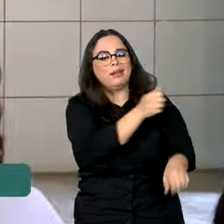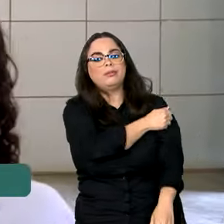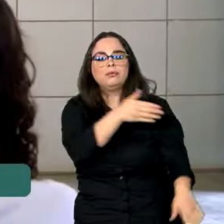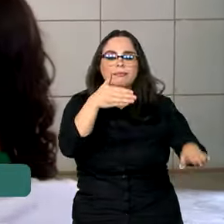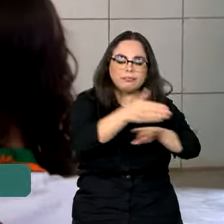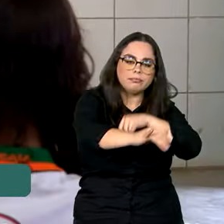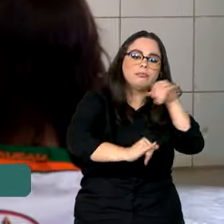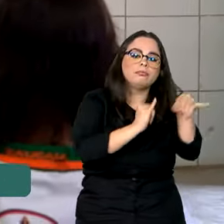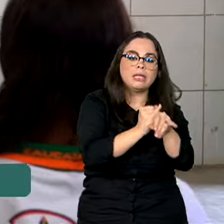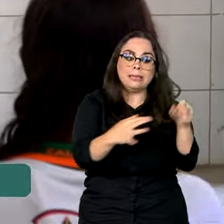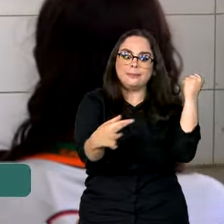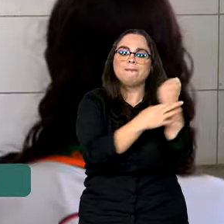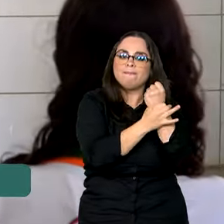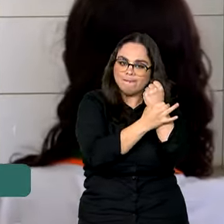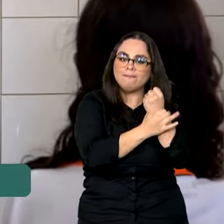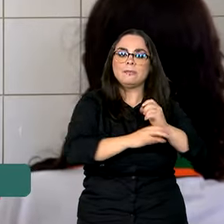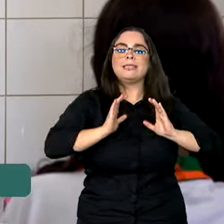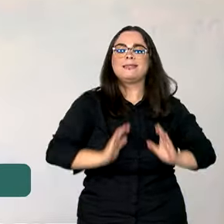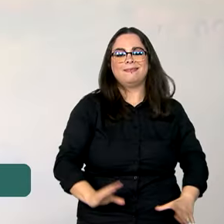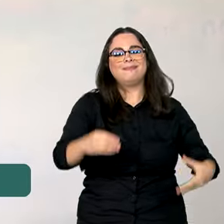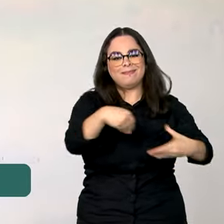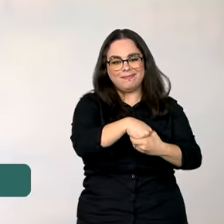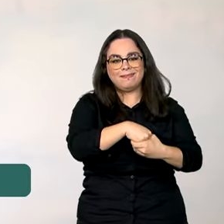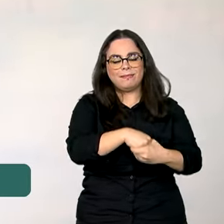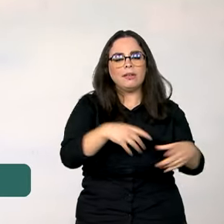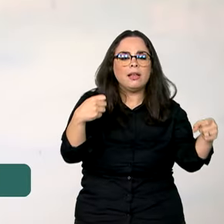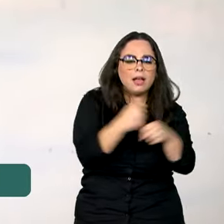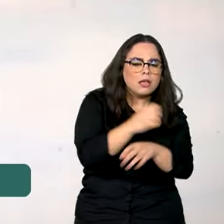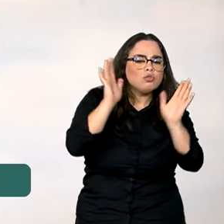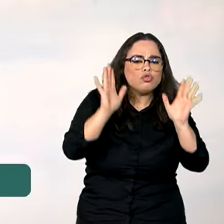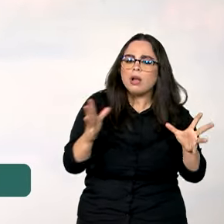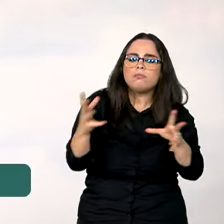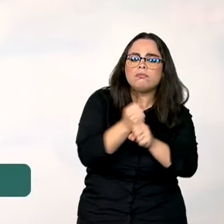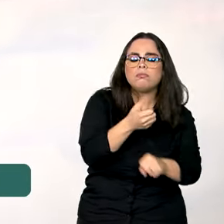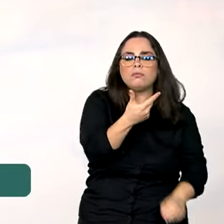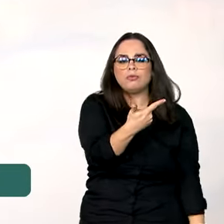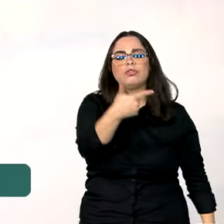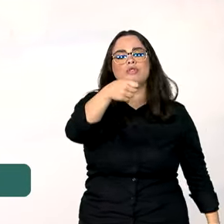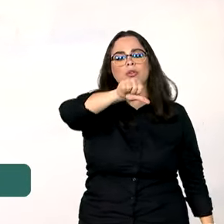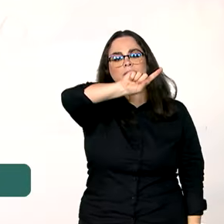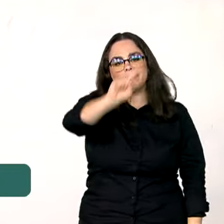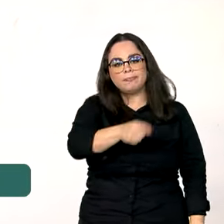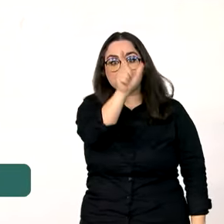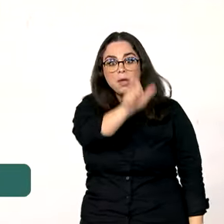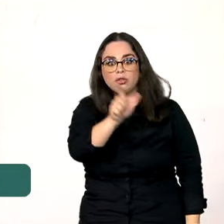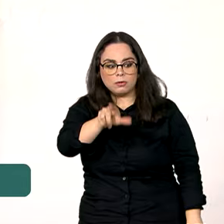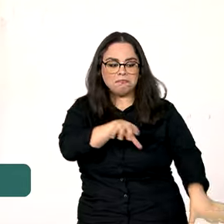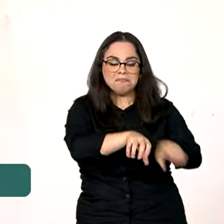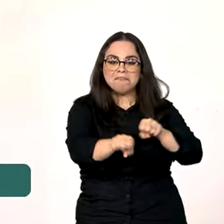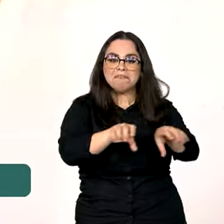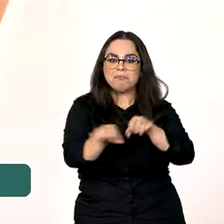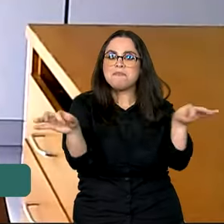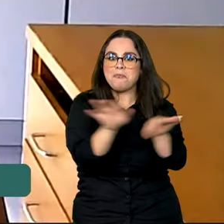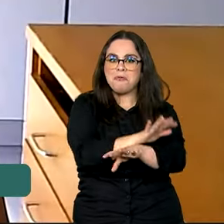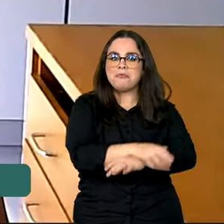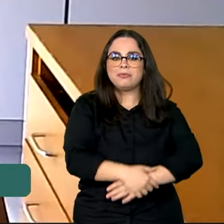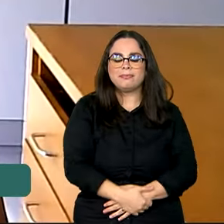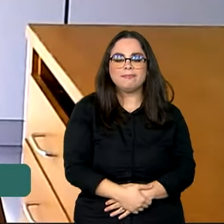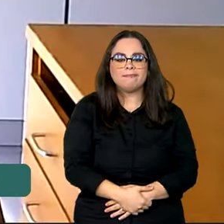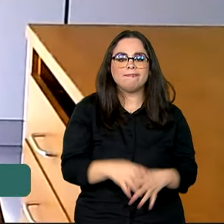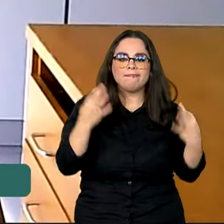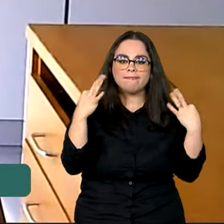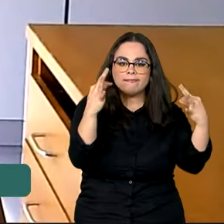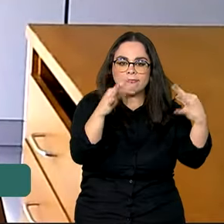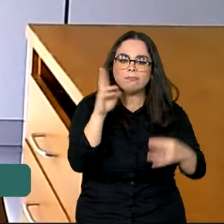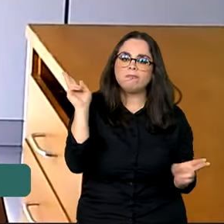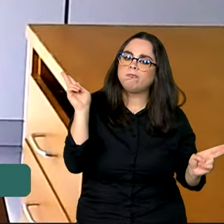de forma segura e cidadã. Só neste ano, 29 mil pessoas concluíram as formações. A tecnologia, ela é